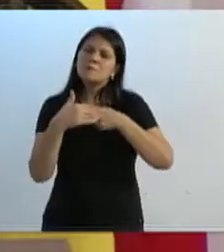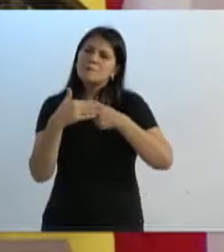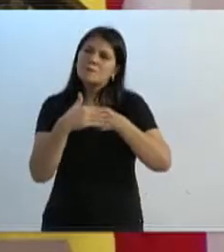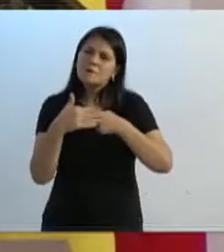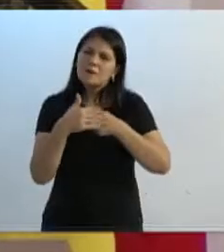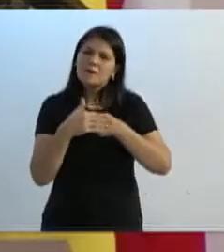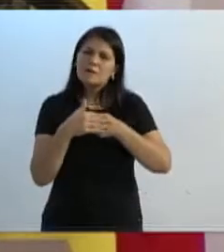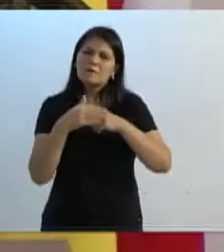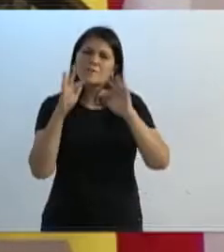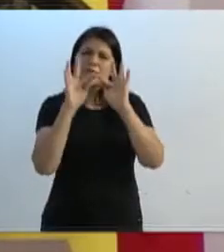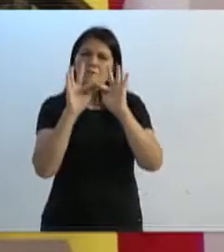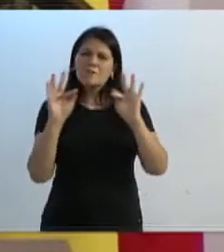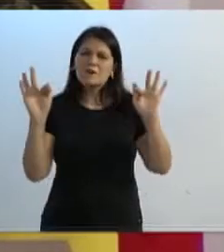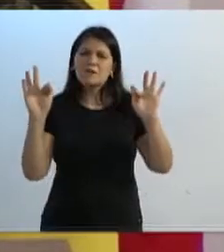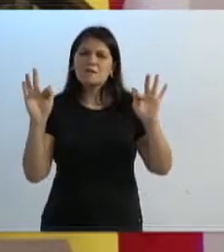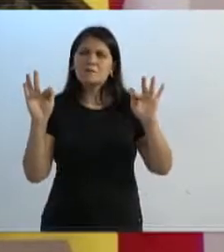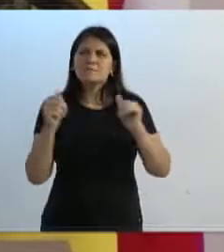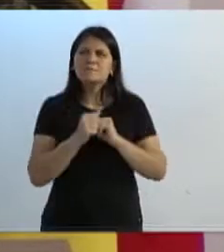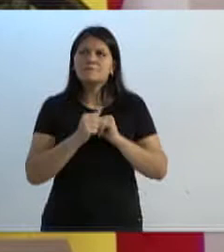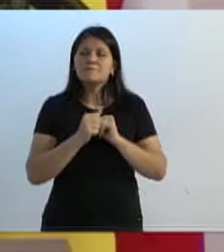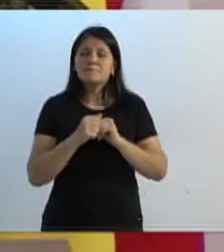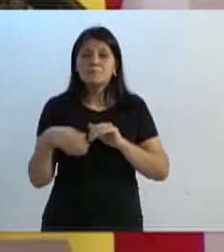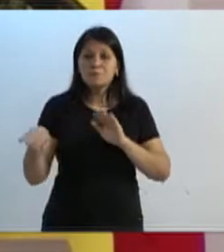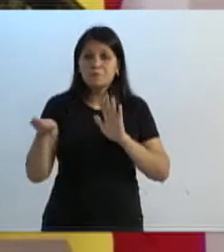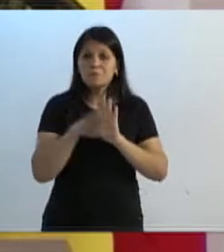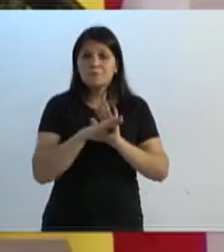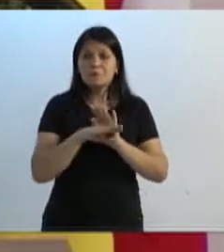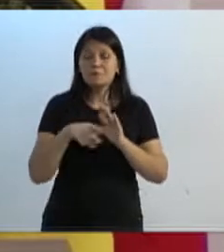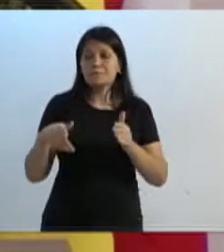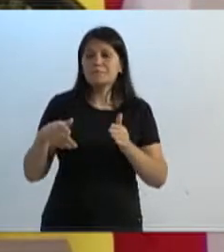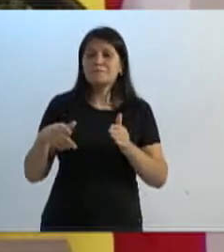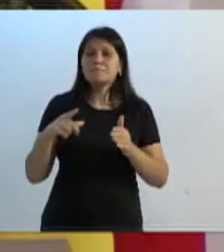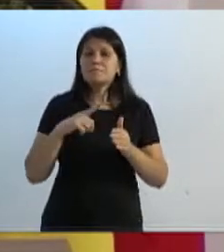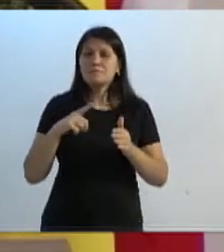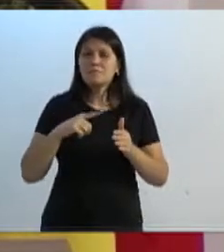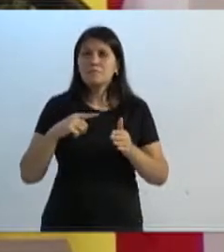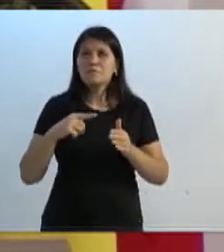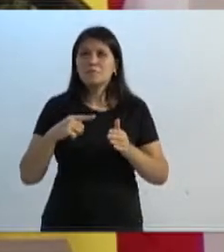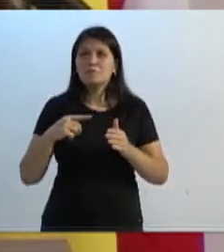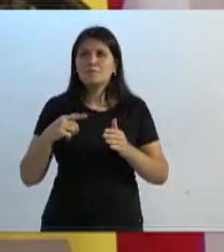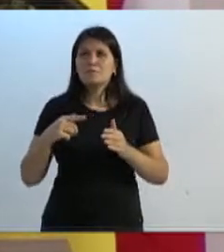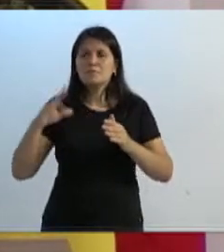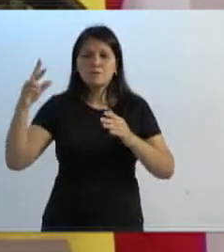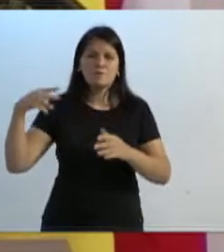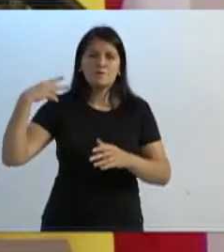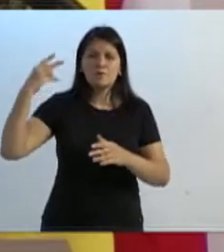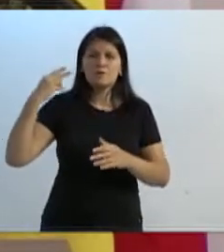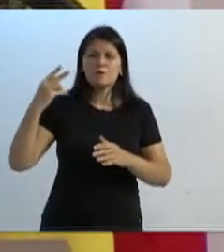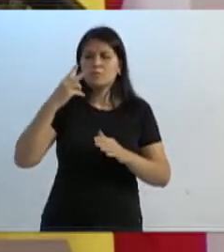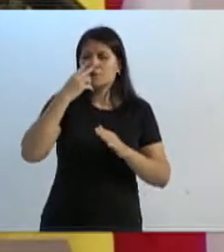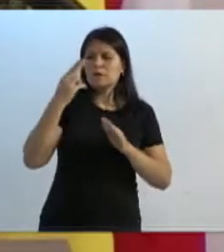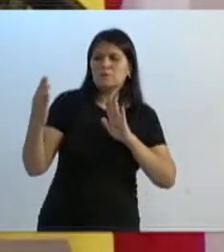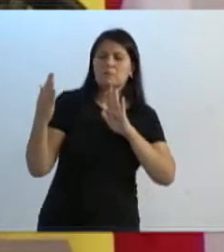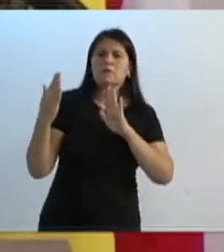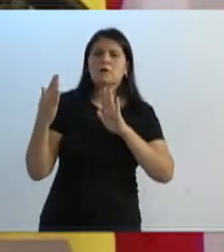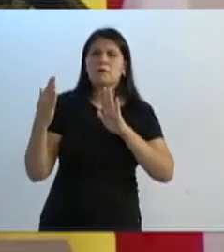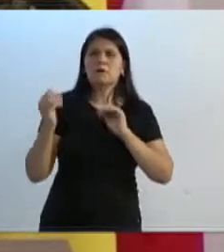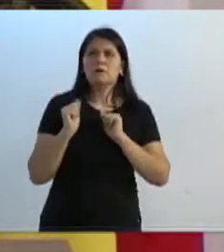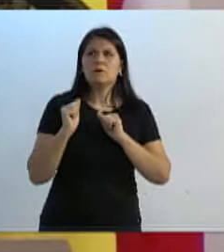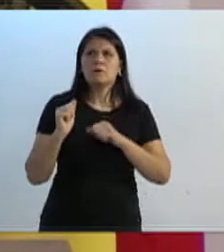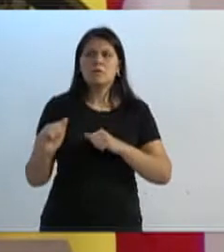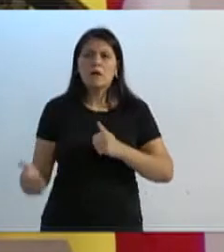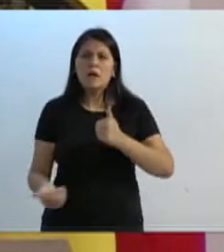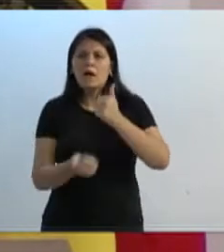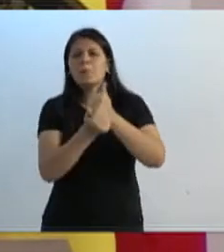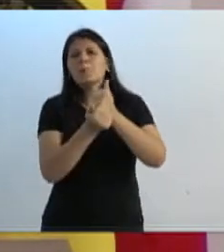essa frase. Quando cheguei aqui no plenário, tive até certos embates com alguns vereadores, como se essa máscara simbolizasse apoio a